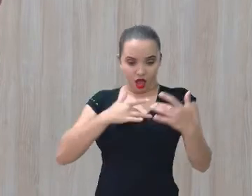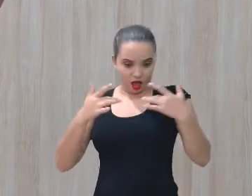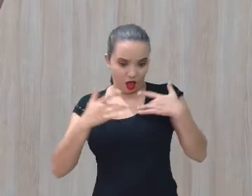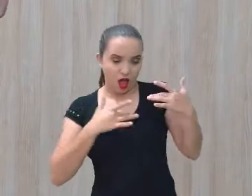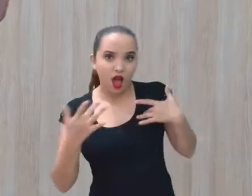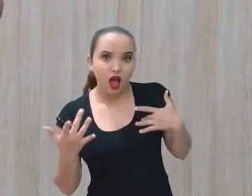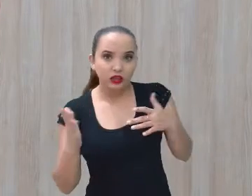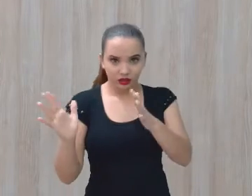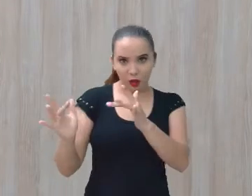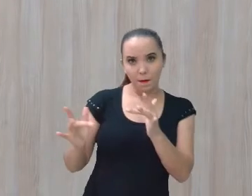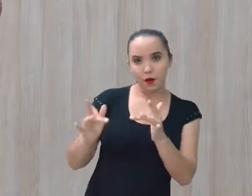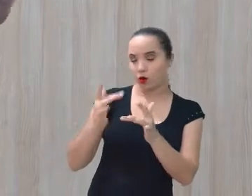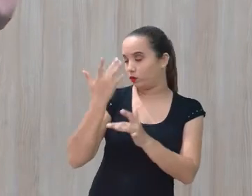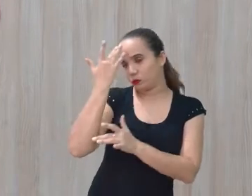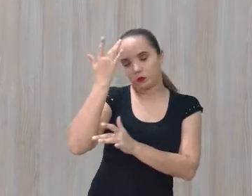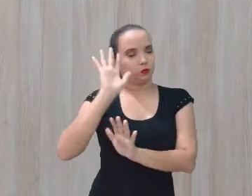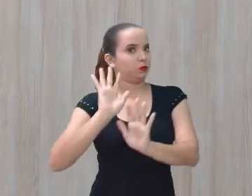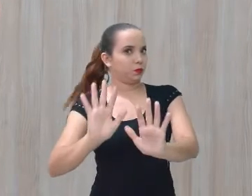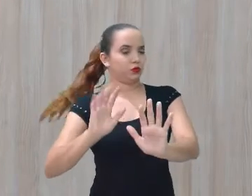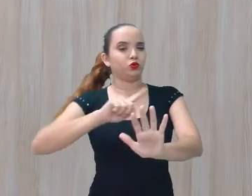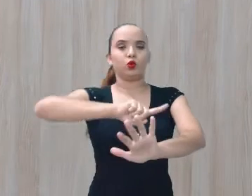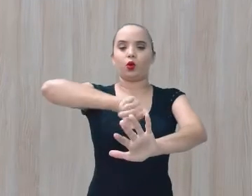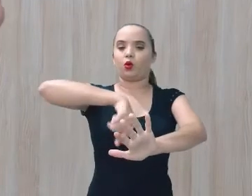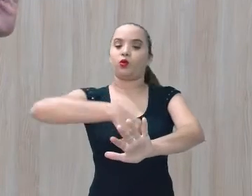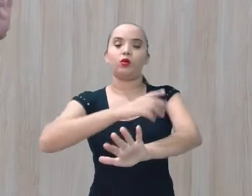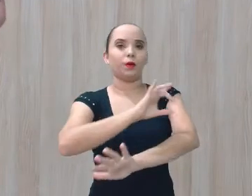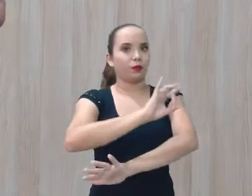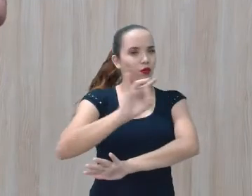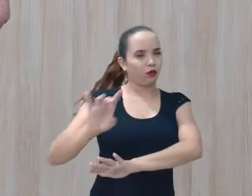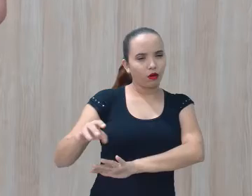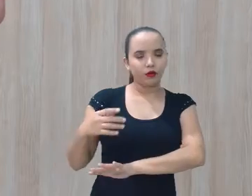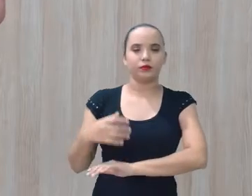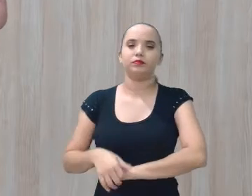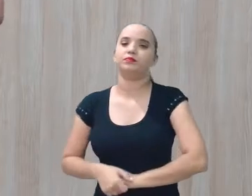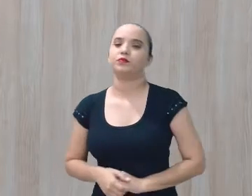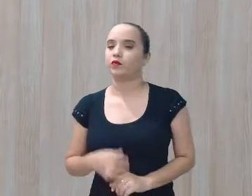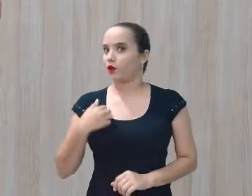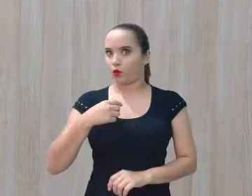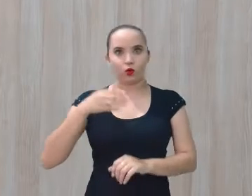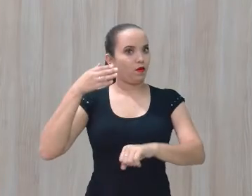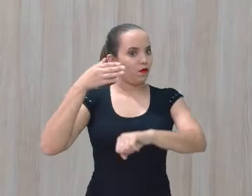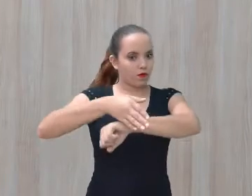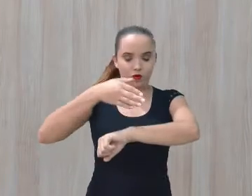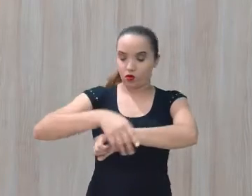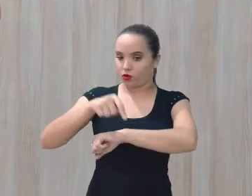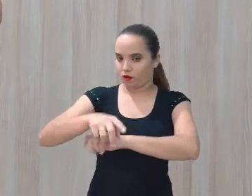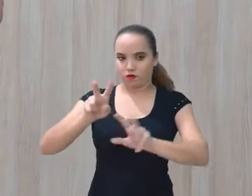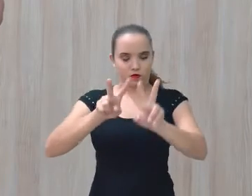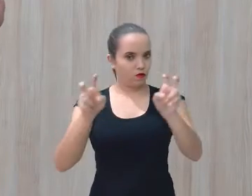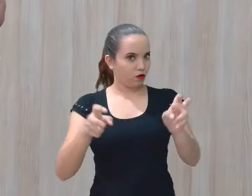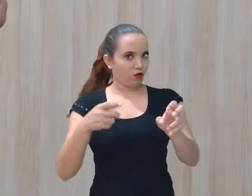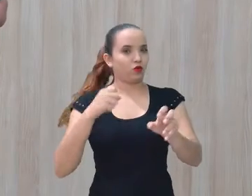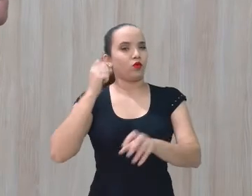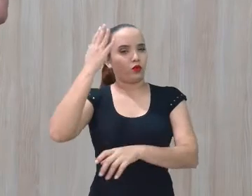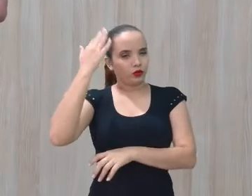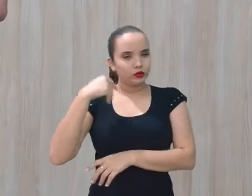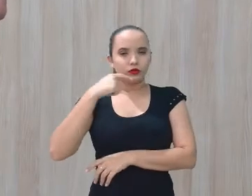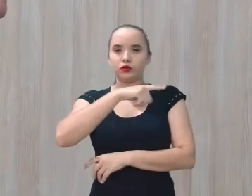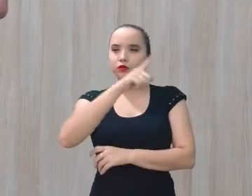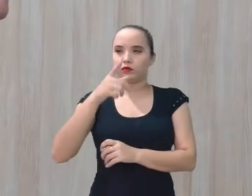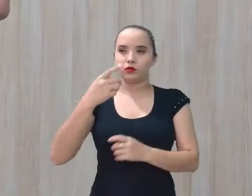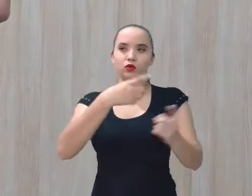amor surge, não sei o tempo de cada um, não vou entrar nessas questões com vocês. Vocês estão doidos para um debate aqui,